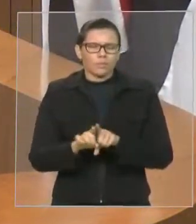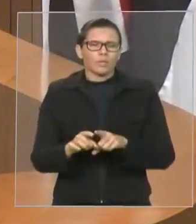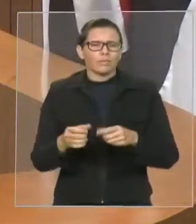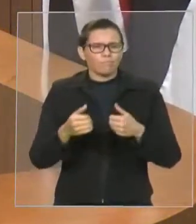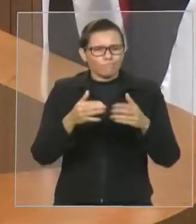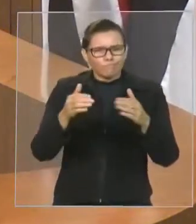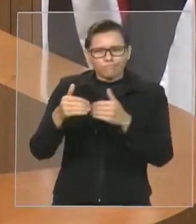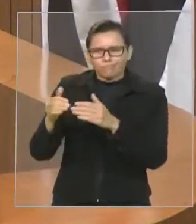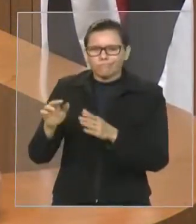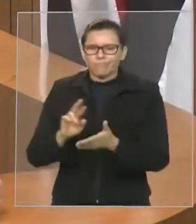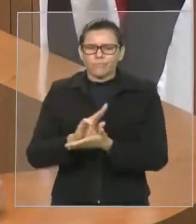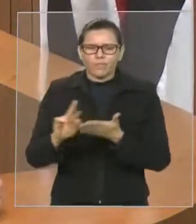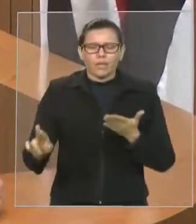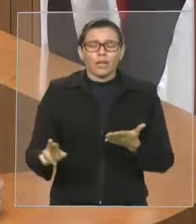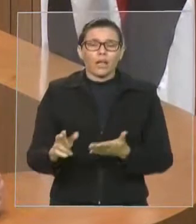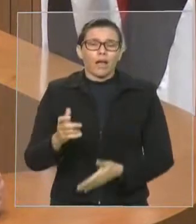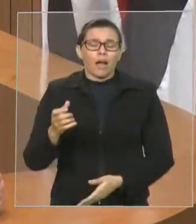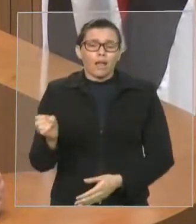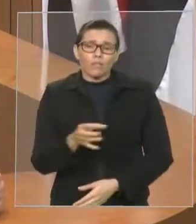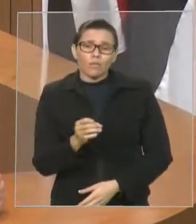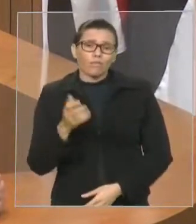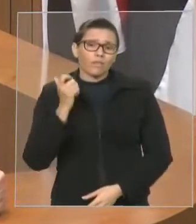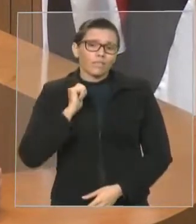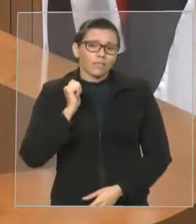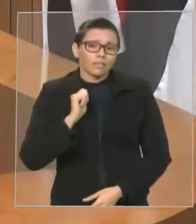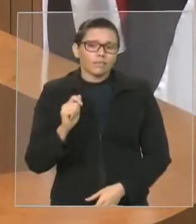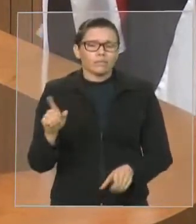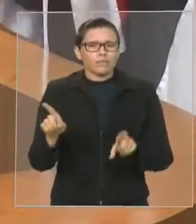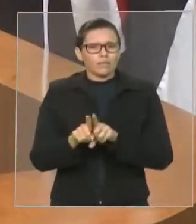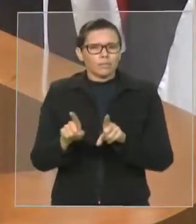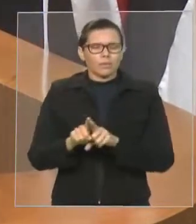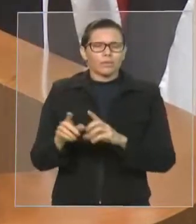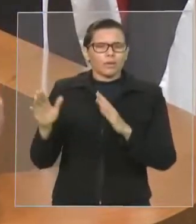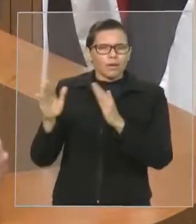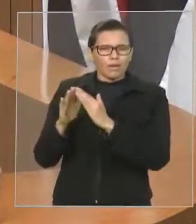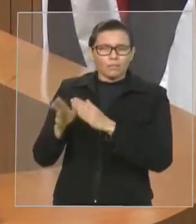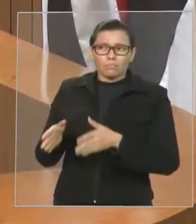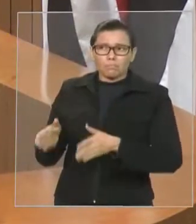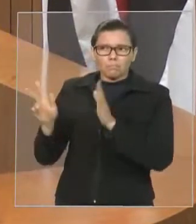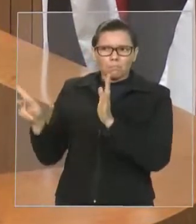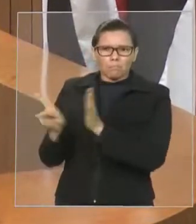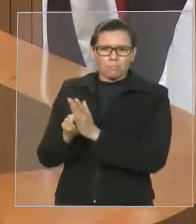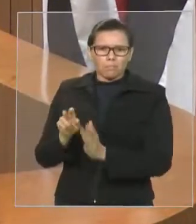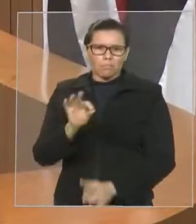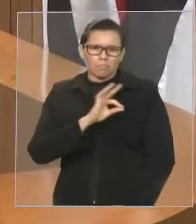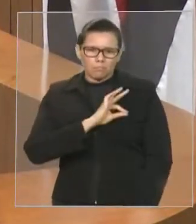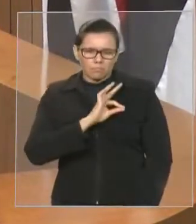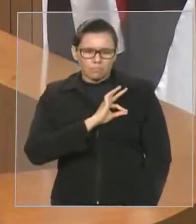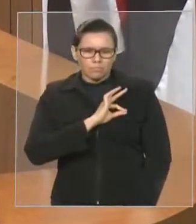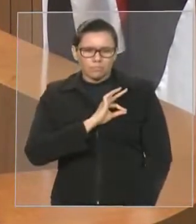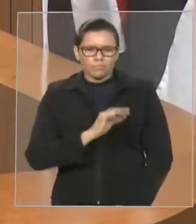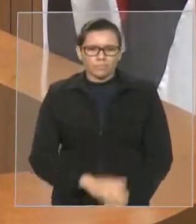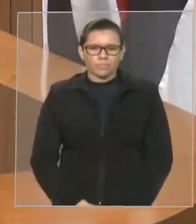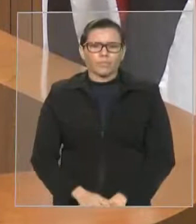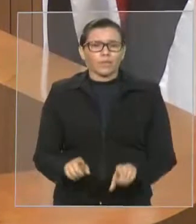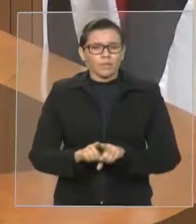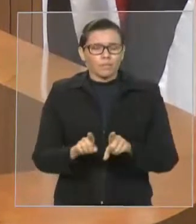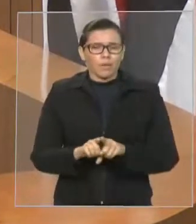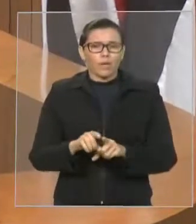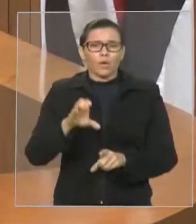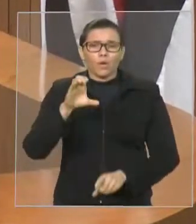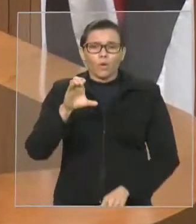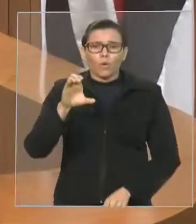cidade, a nova sede do destacamento da Polícia Militar, inaugurar o novo CRAS e também alguns sistemas